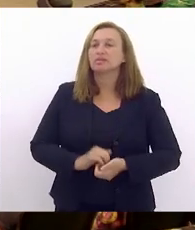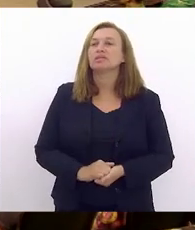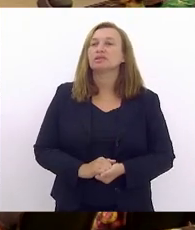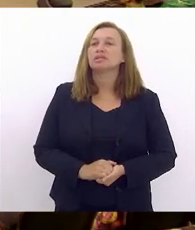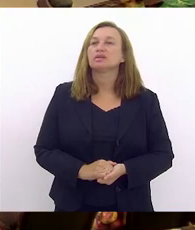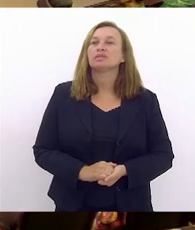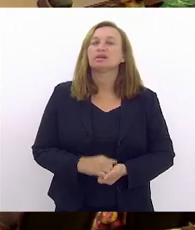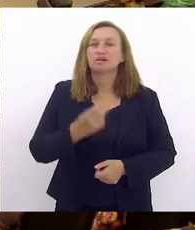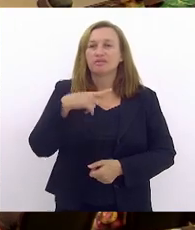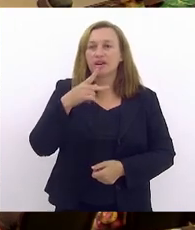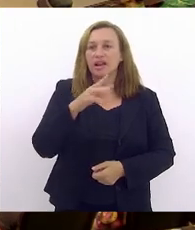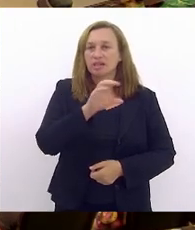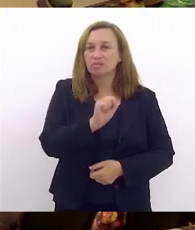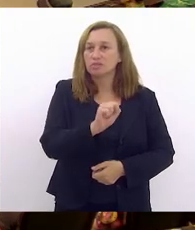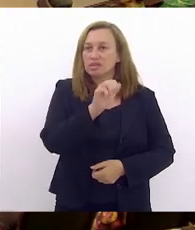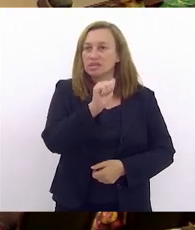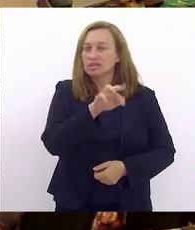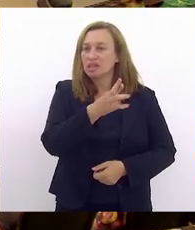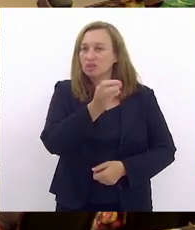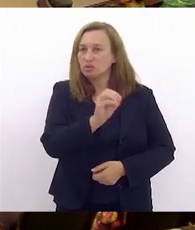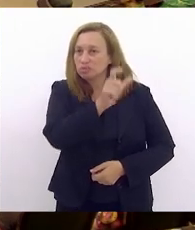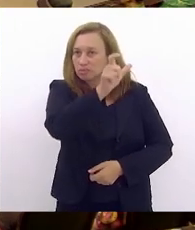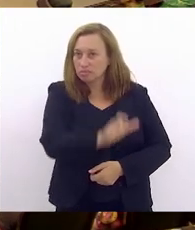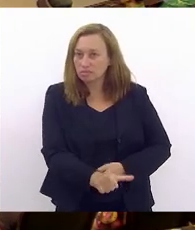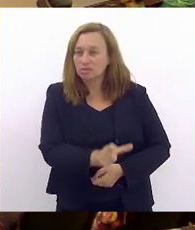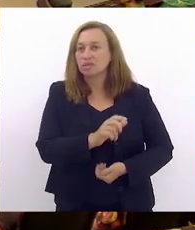Falar do Sandro Avelar